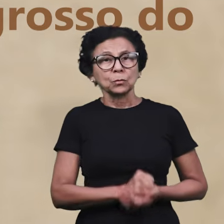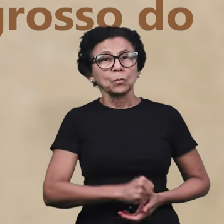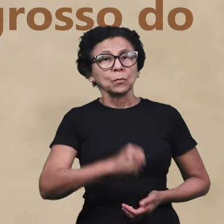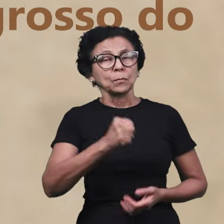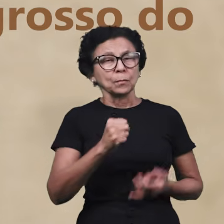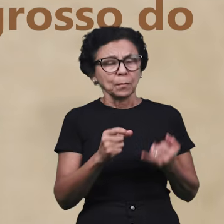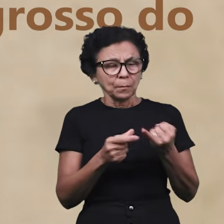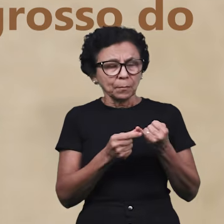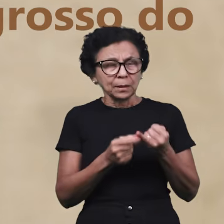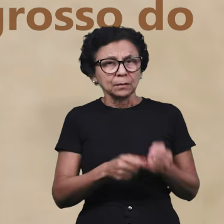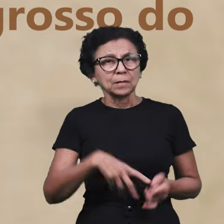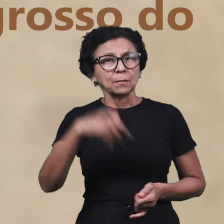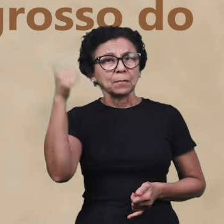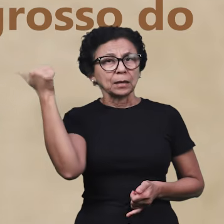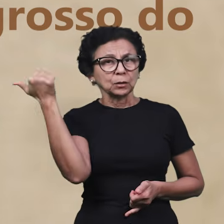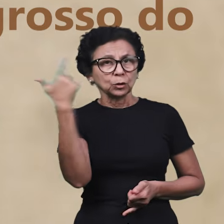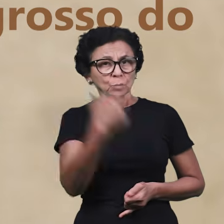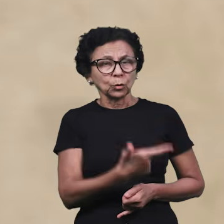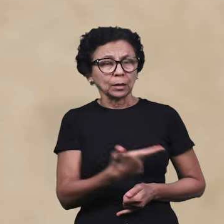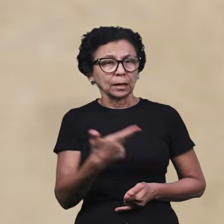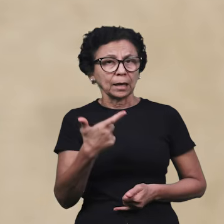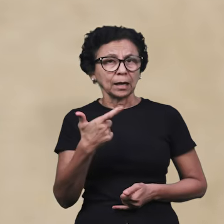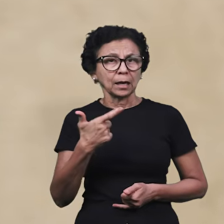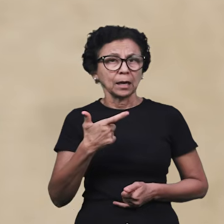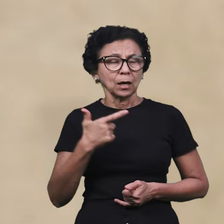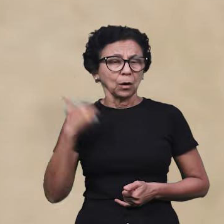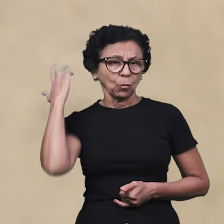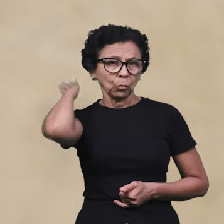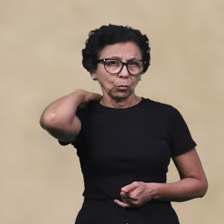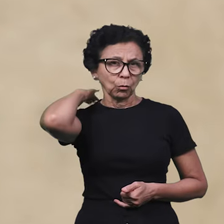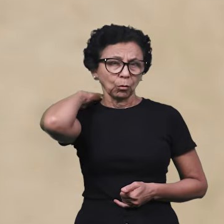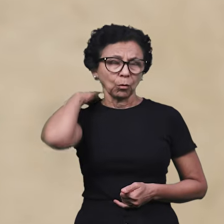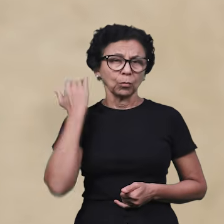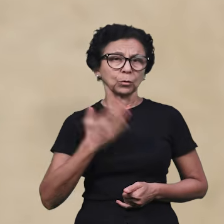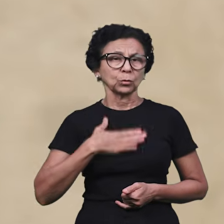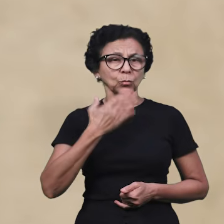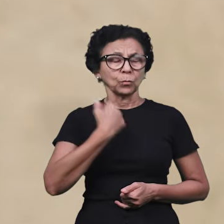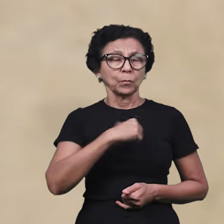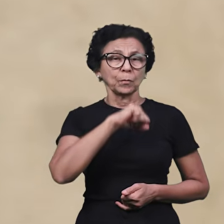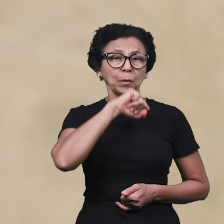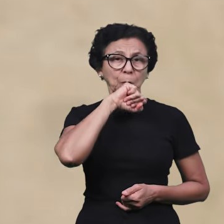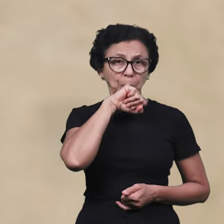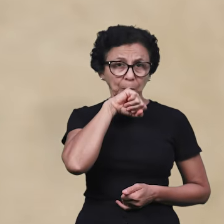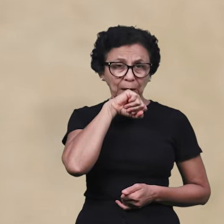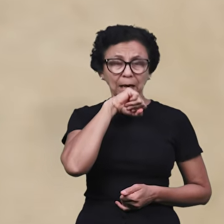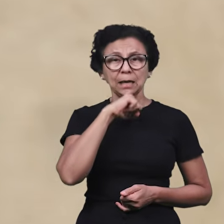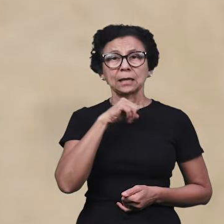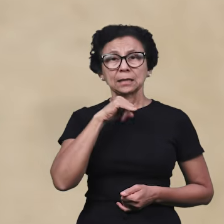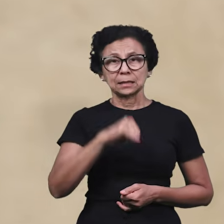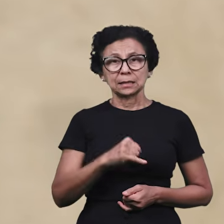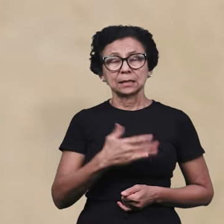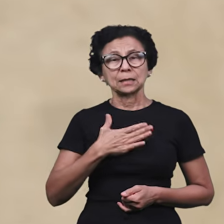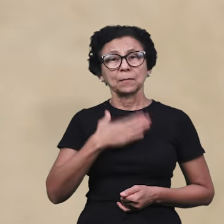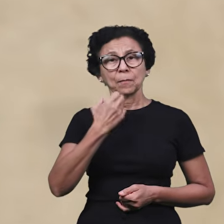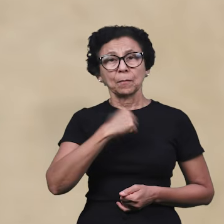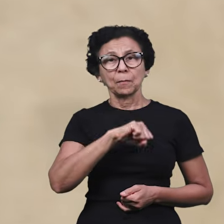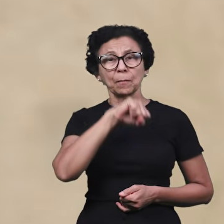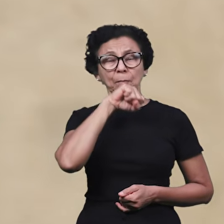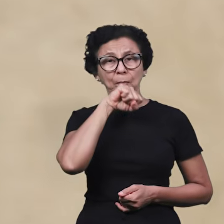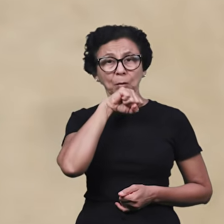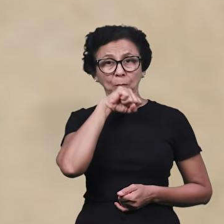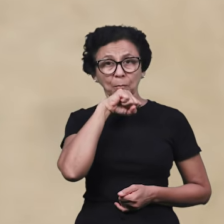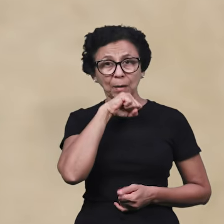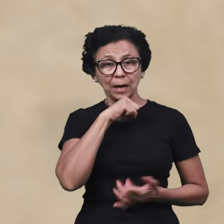grosso do que os lombos do meu pai. Assim que se meu pai vos carregou de um jugo pesado, ainda eu aumentarei o